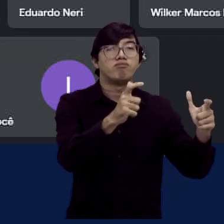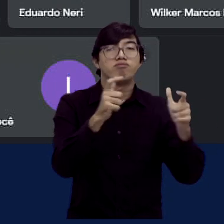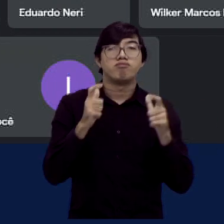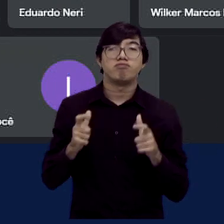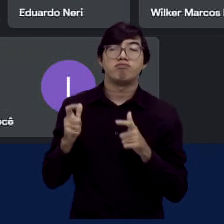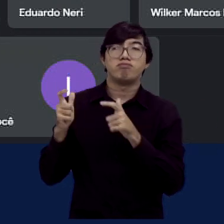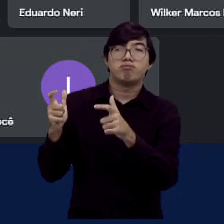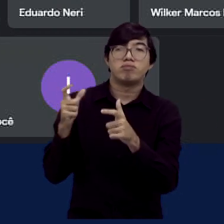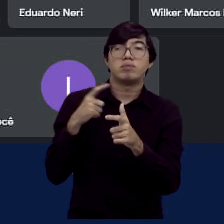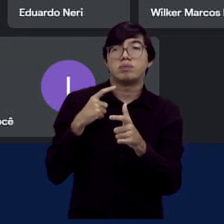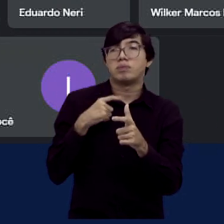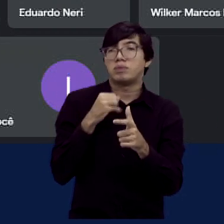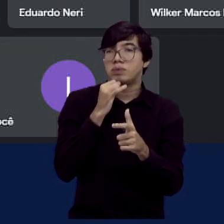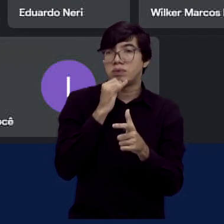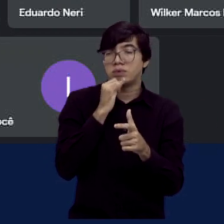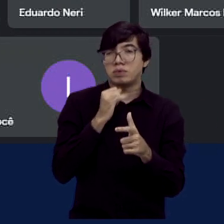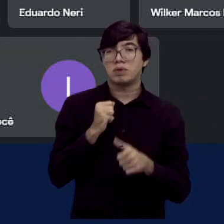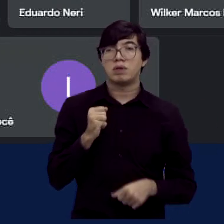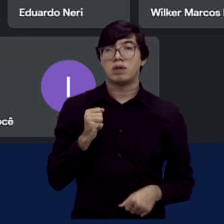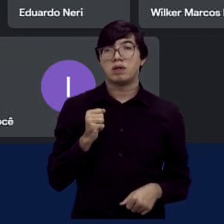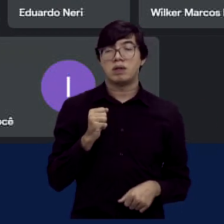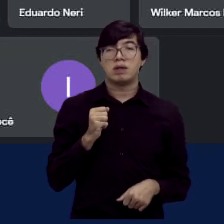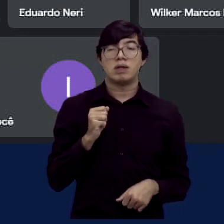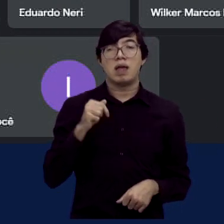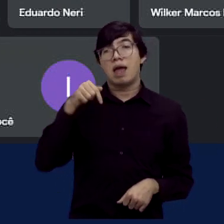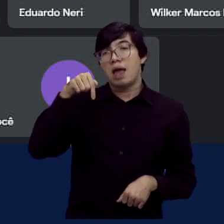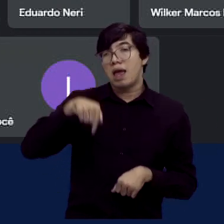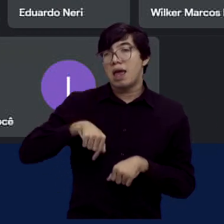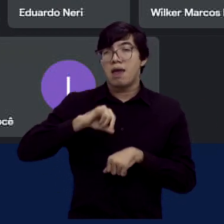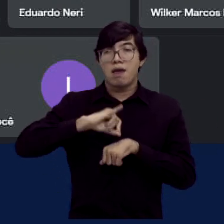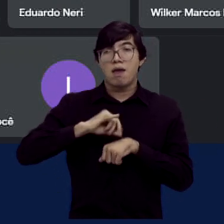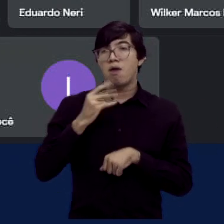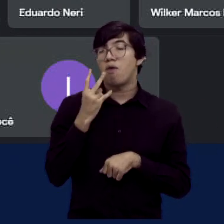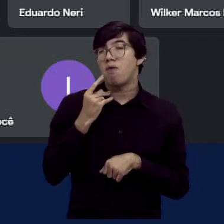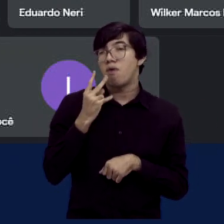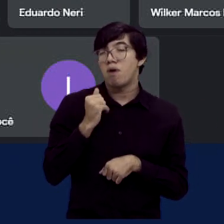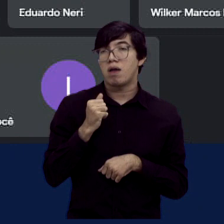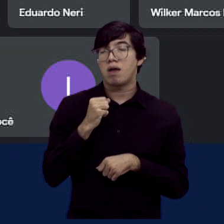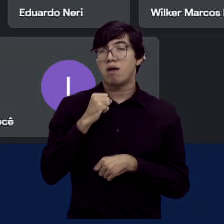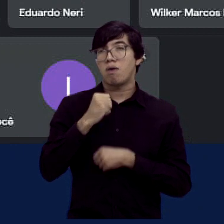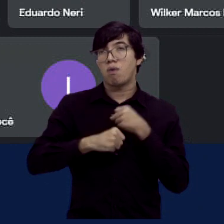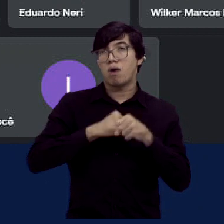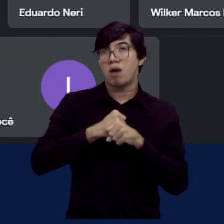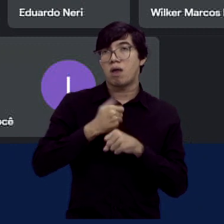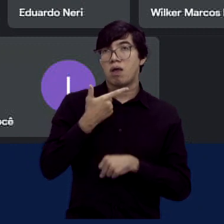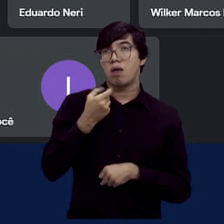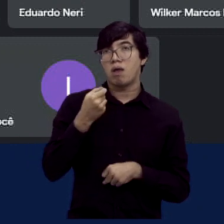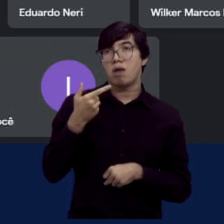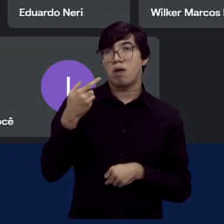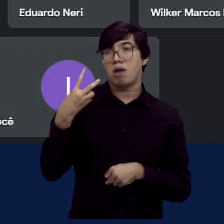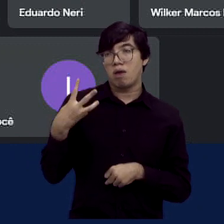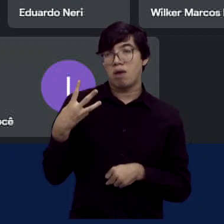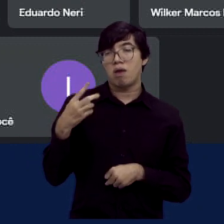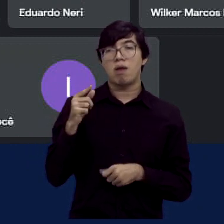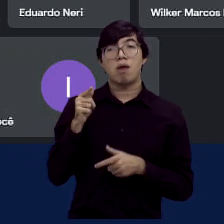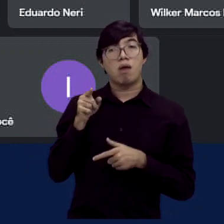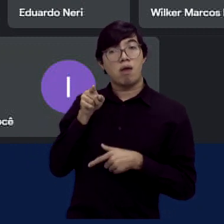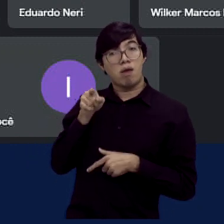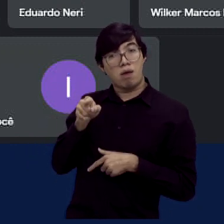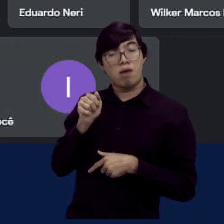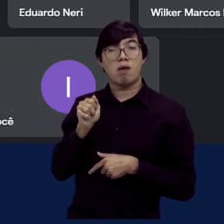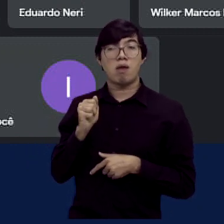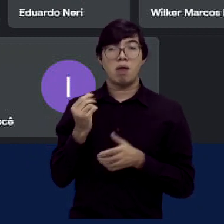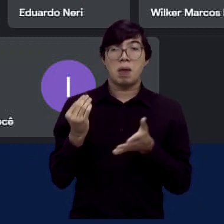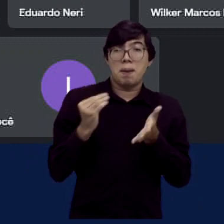começa um quadrinho dizendo Fortaleza 2023, isso daí a gente chama de caption, não de